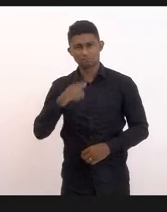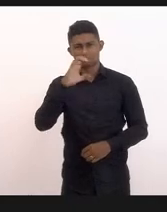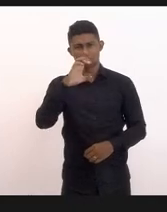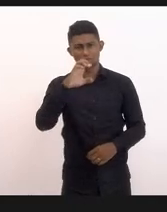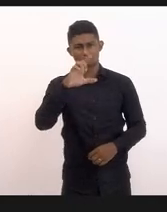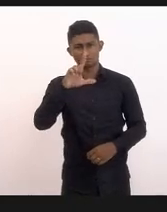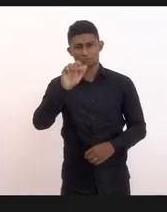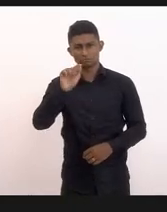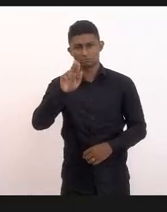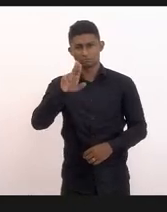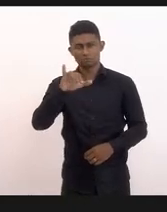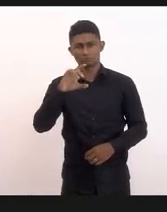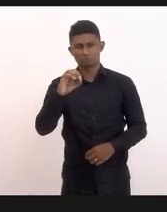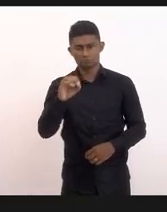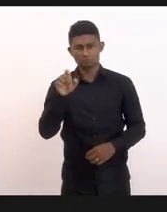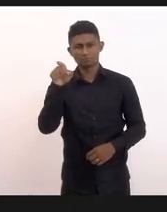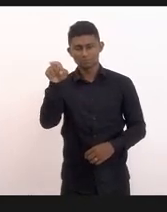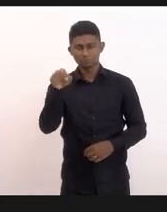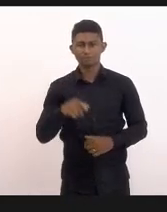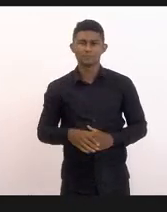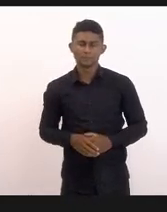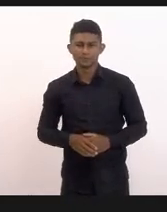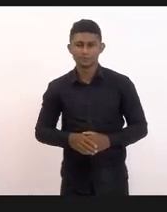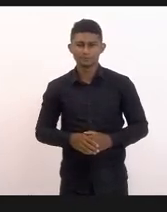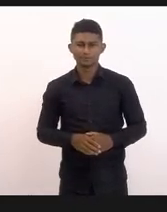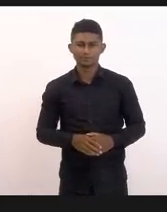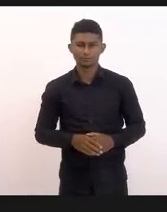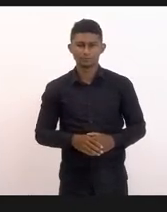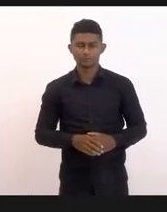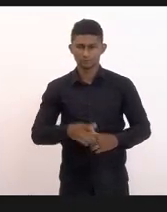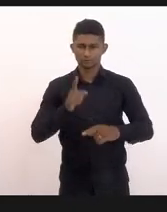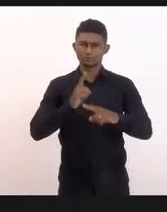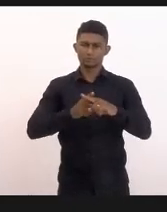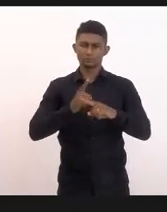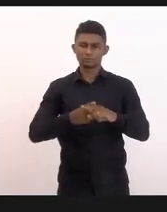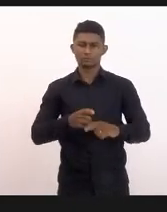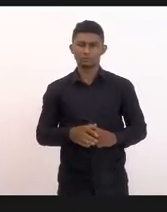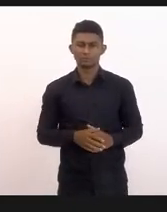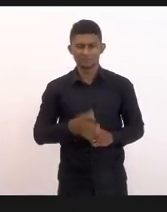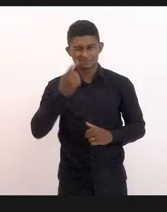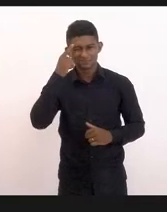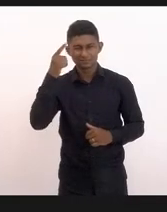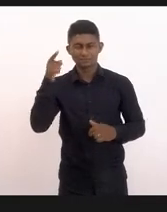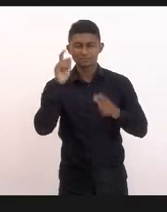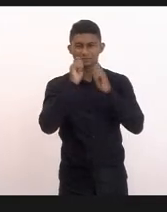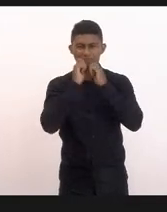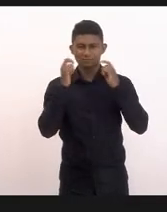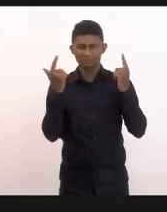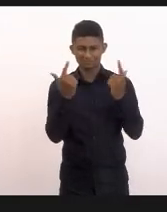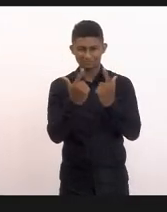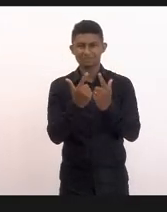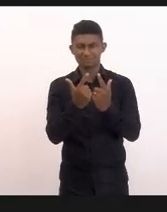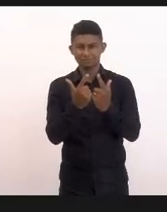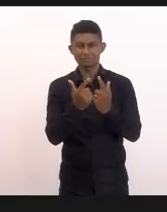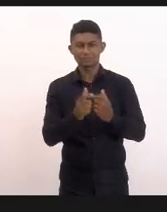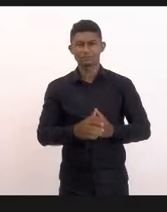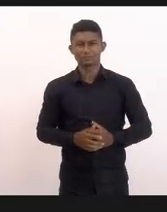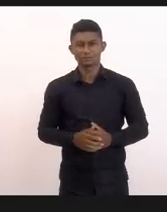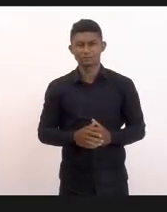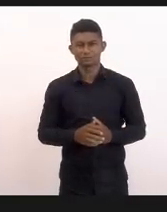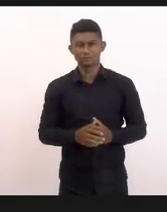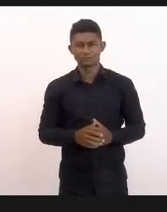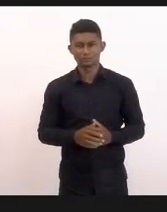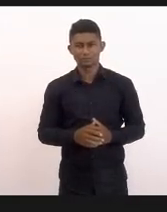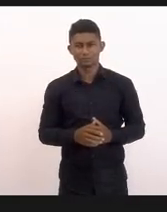do governador Cláudio Castro. Afinal de contas, desde que a LERJ afastou, né, através